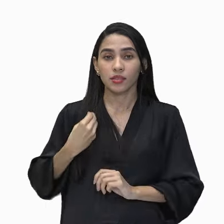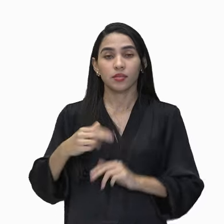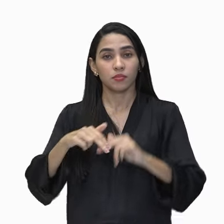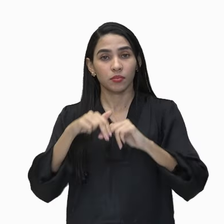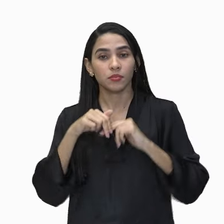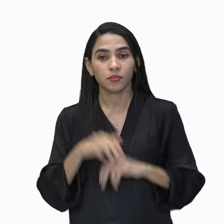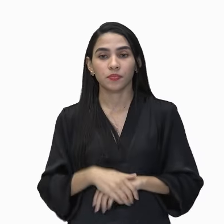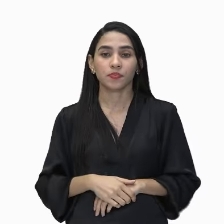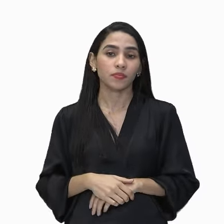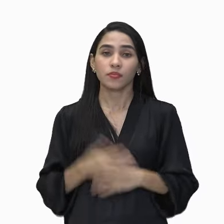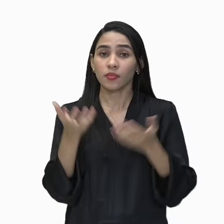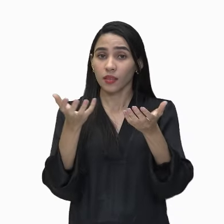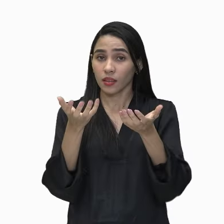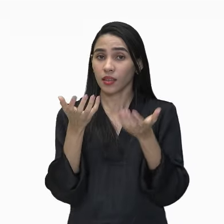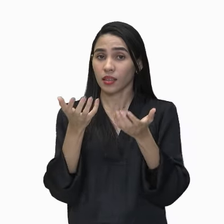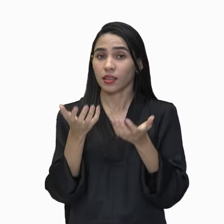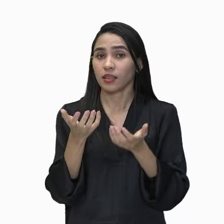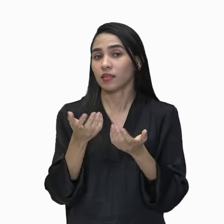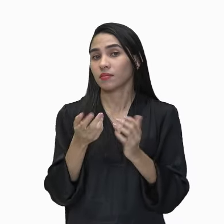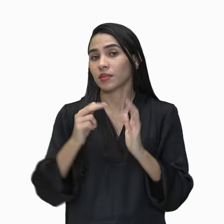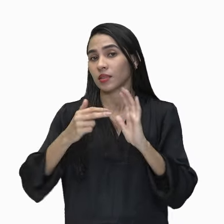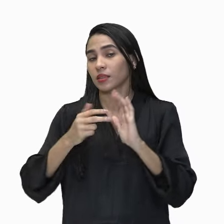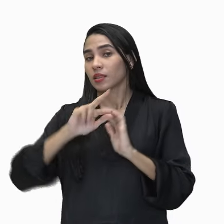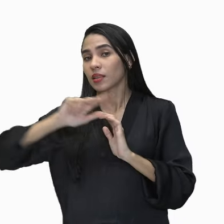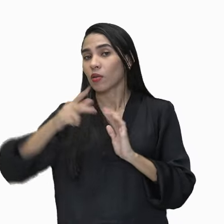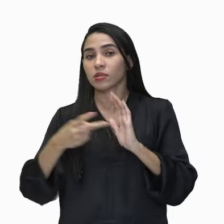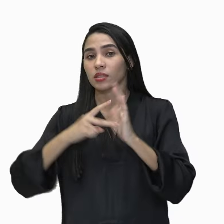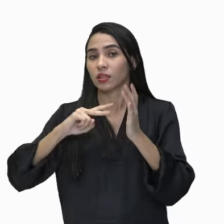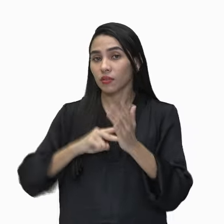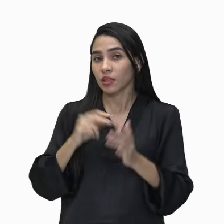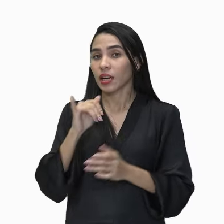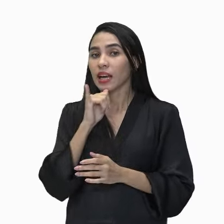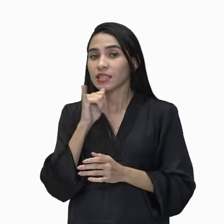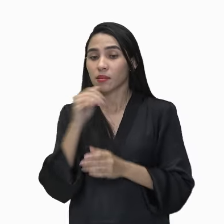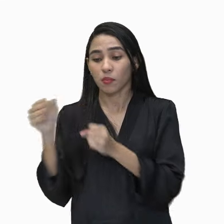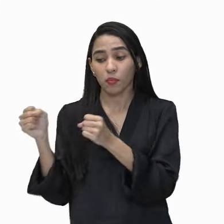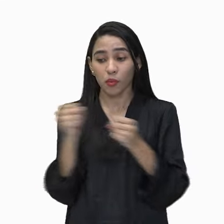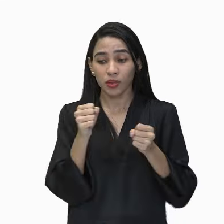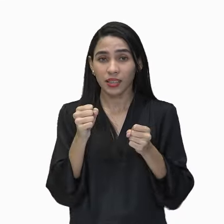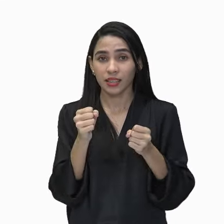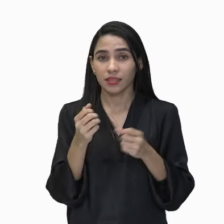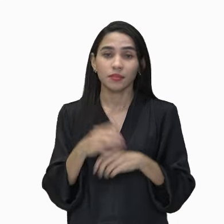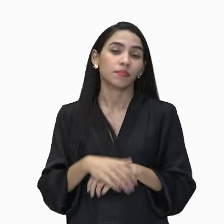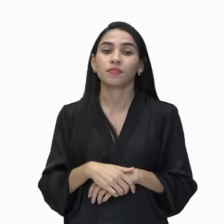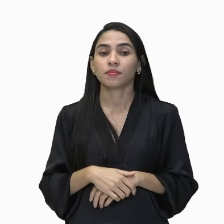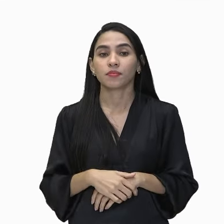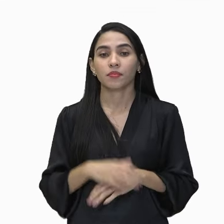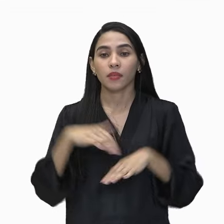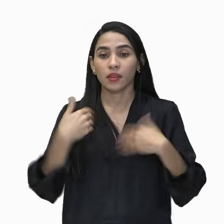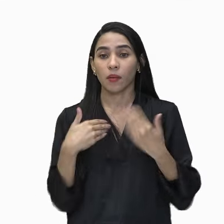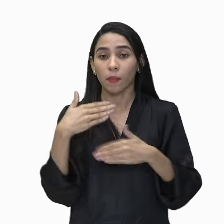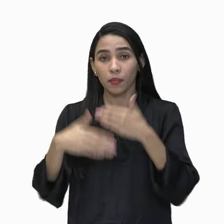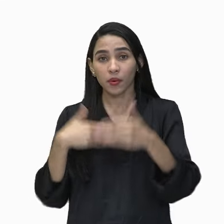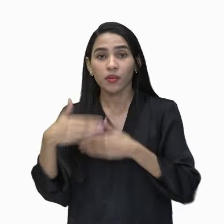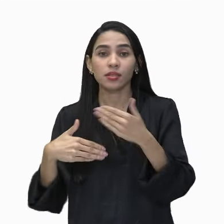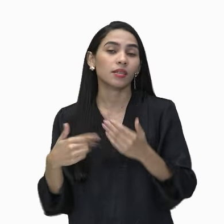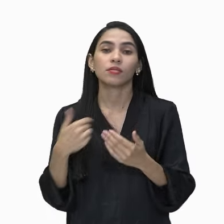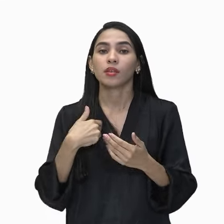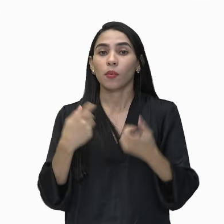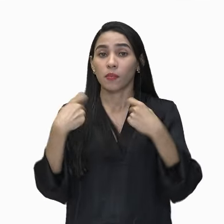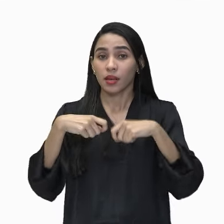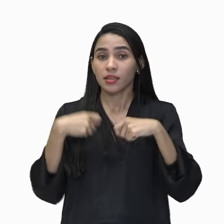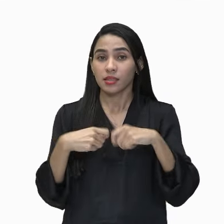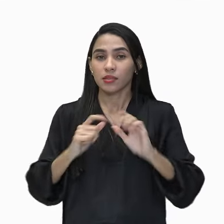Portanto, querer não se identifica com poder. E nesse processo todo, eu tenho que